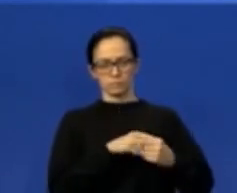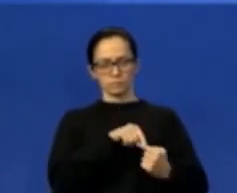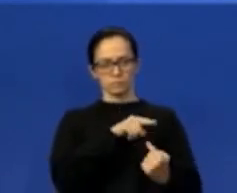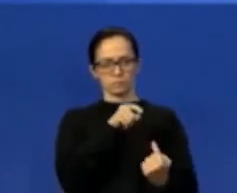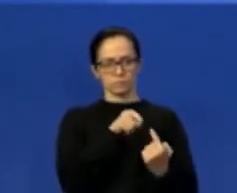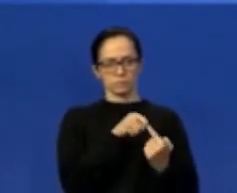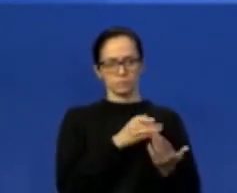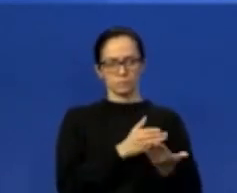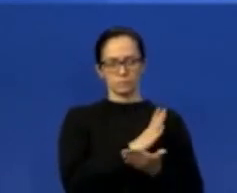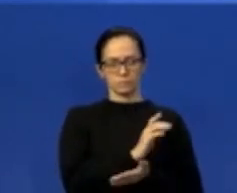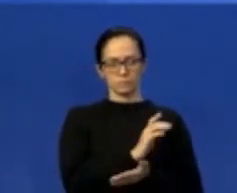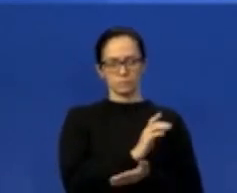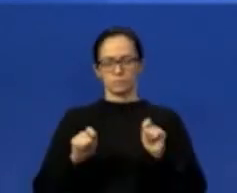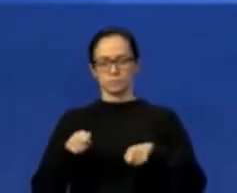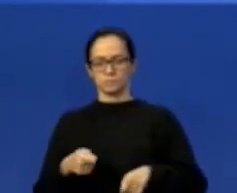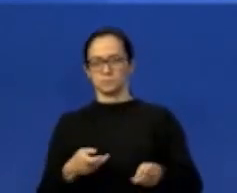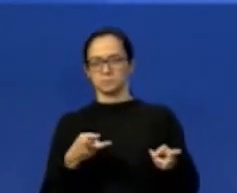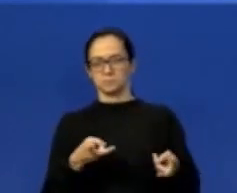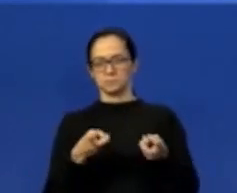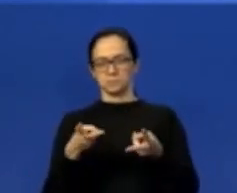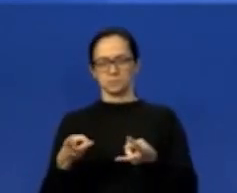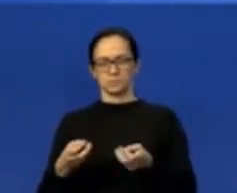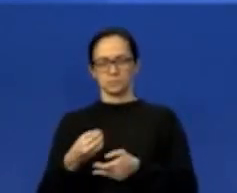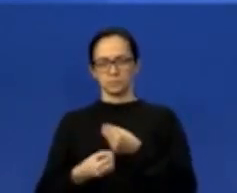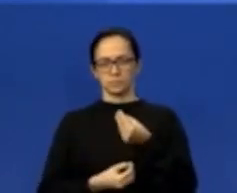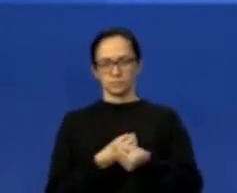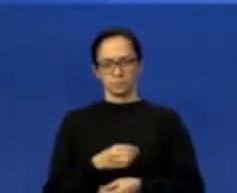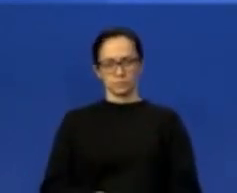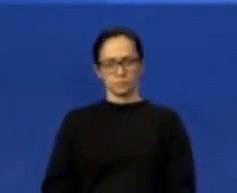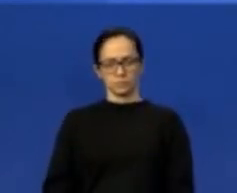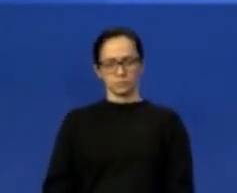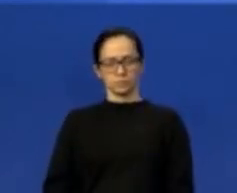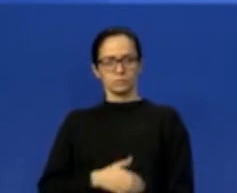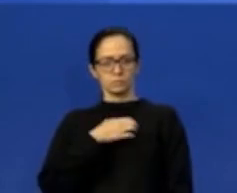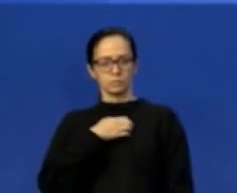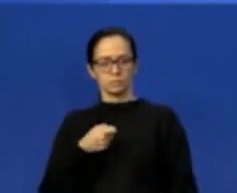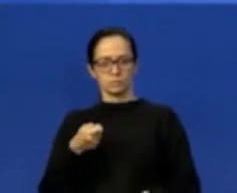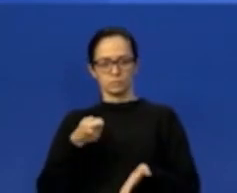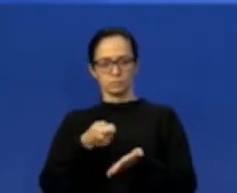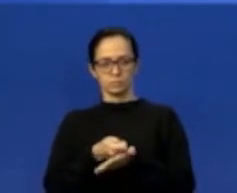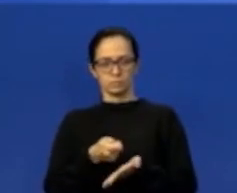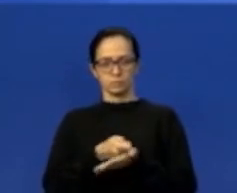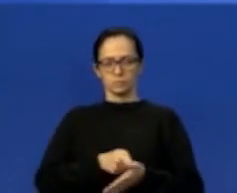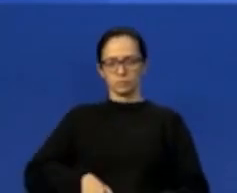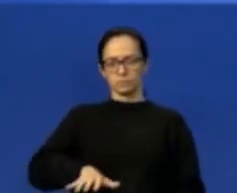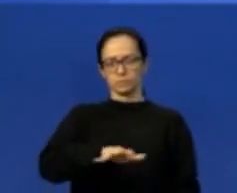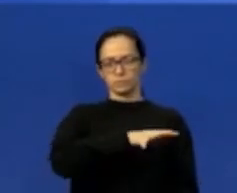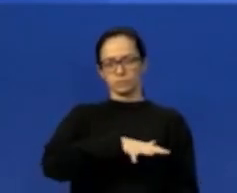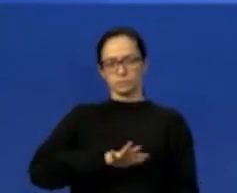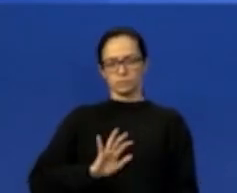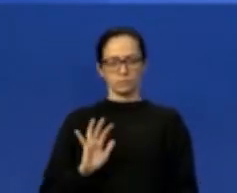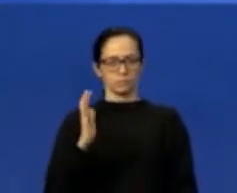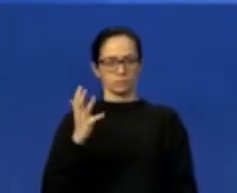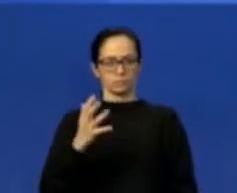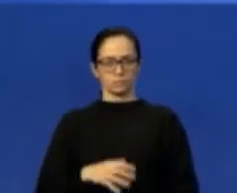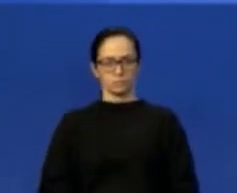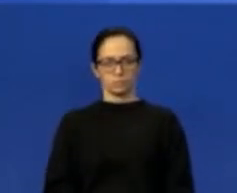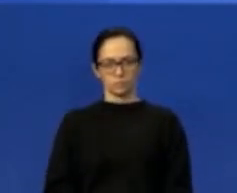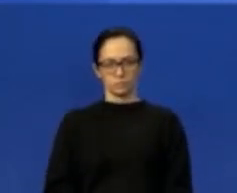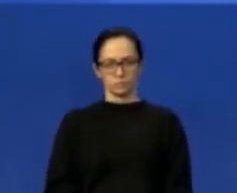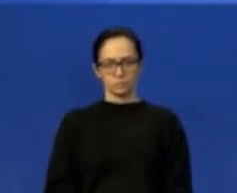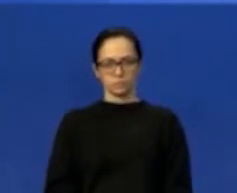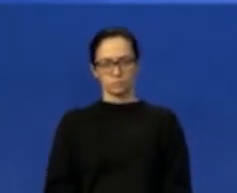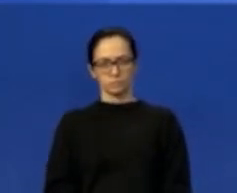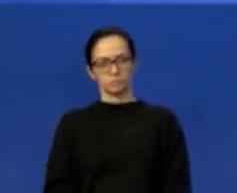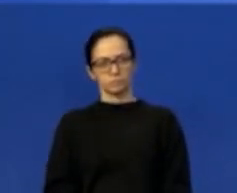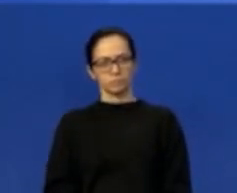objetivo e você precisa reagir àquelas demandas que estão sendo posicionadas pelo seu adversário. Então,